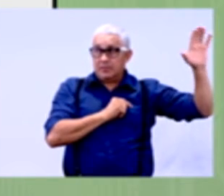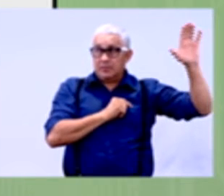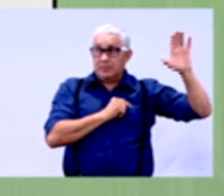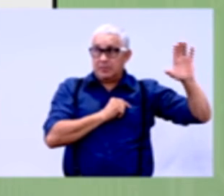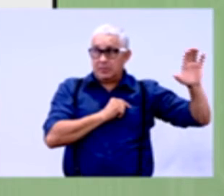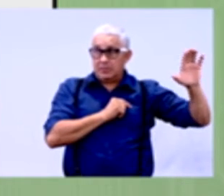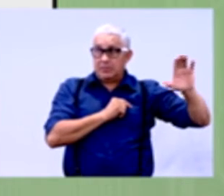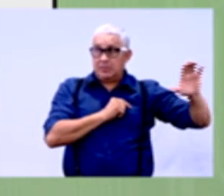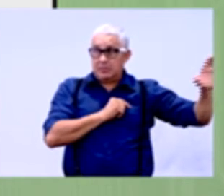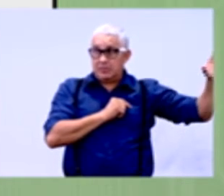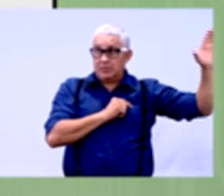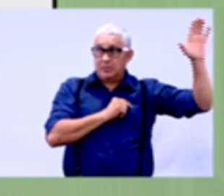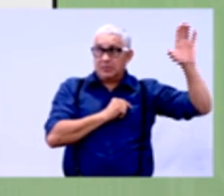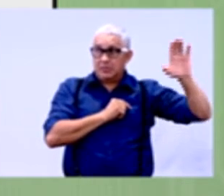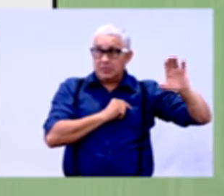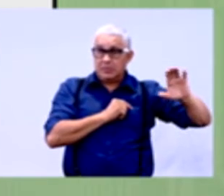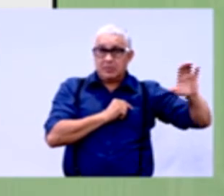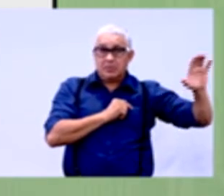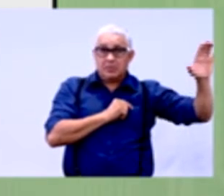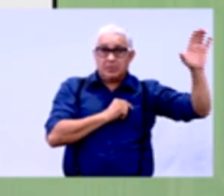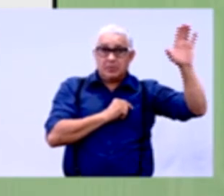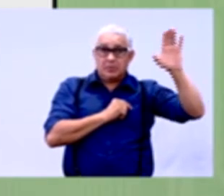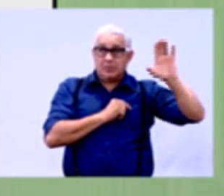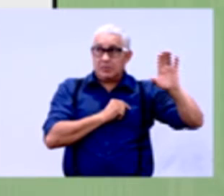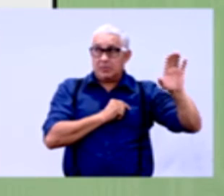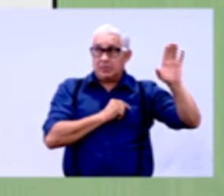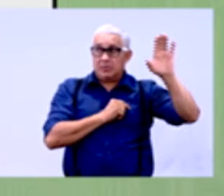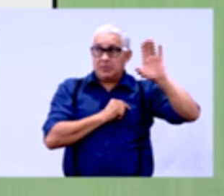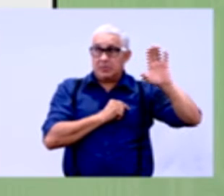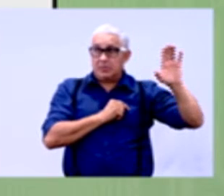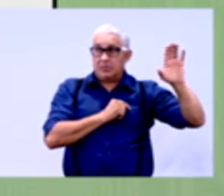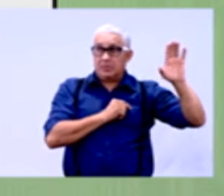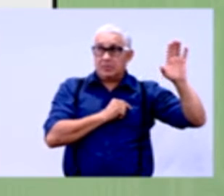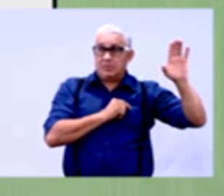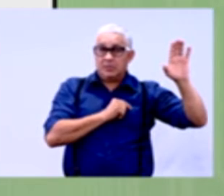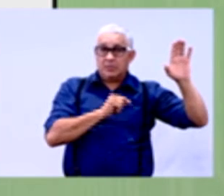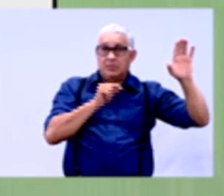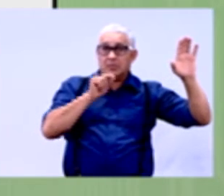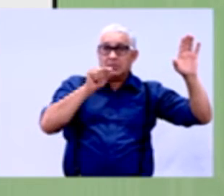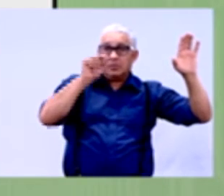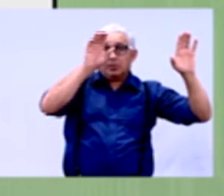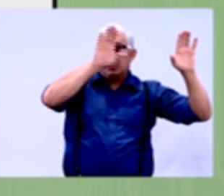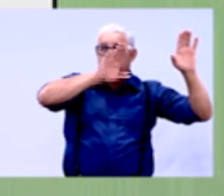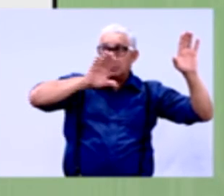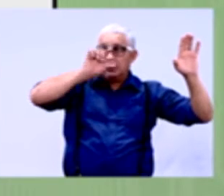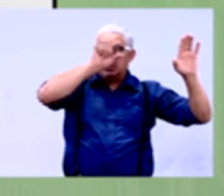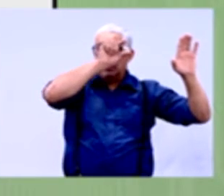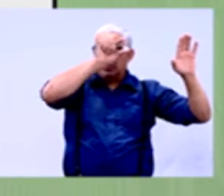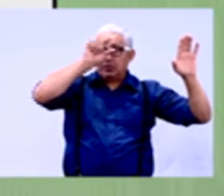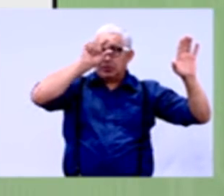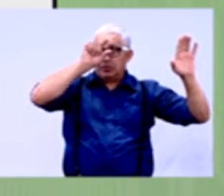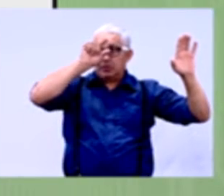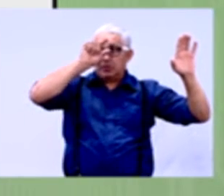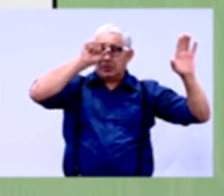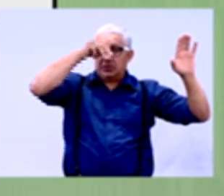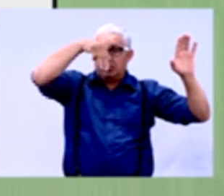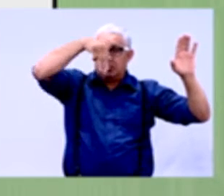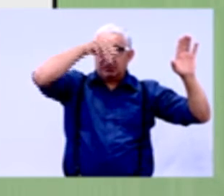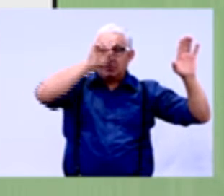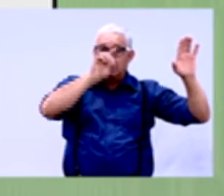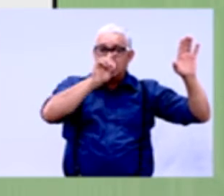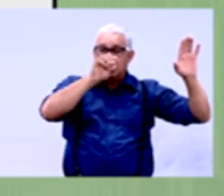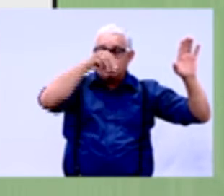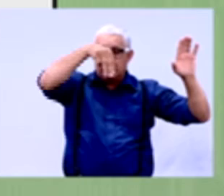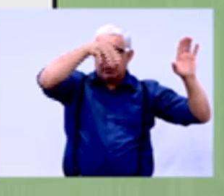E nesta caixa toda aqui, estaria o nosso modelo.